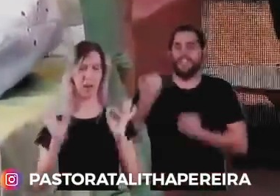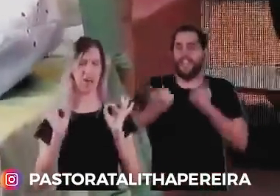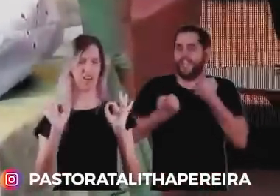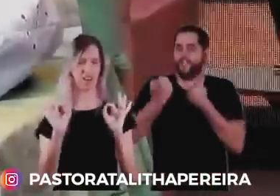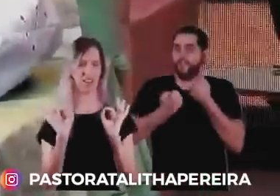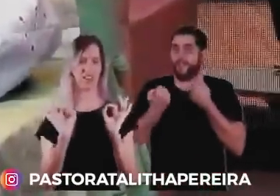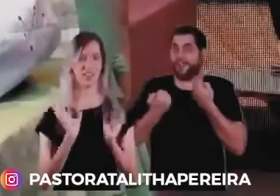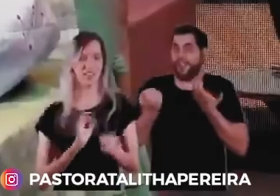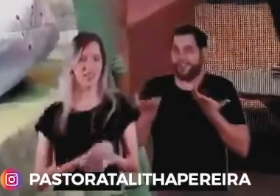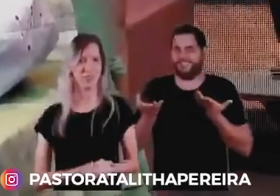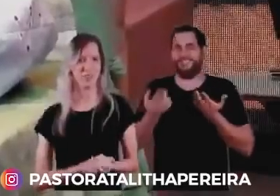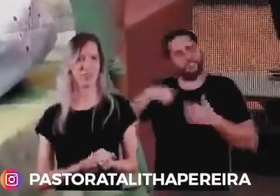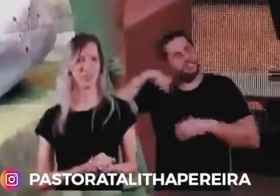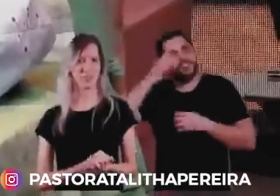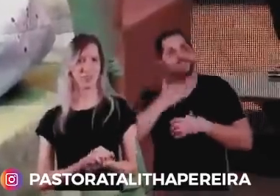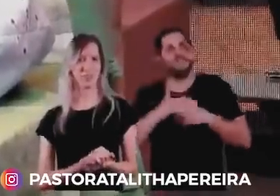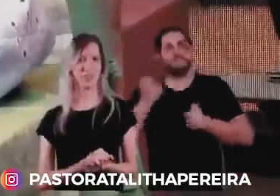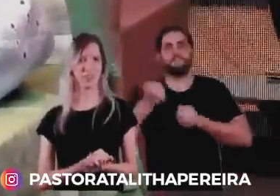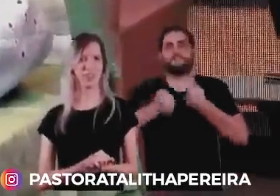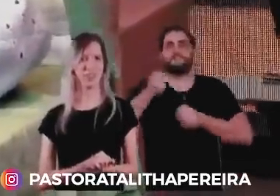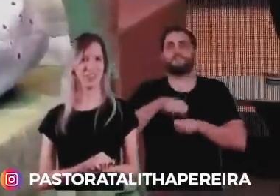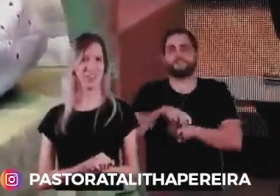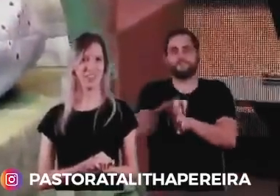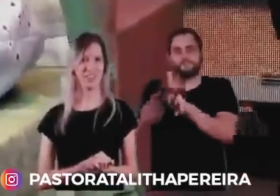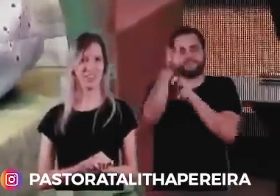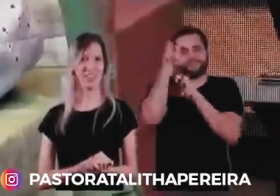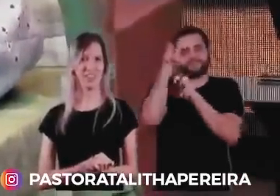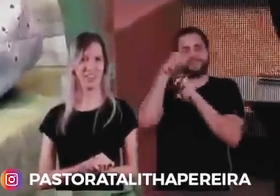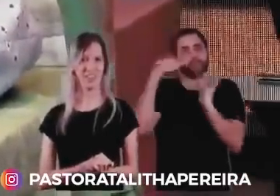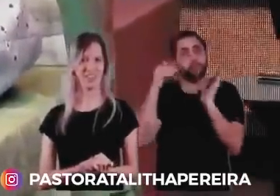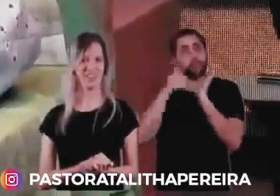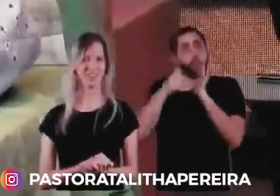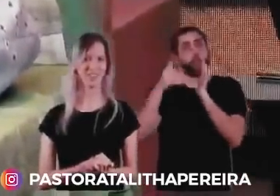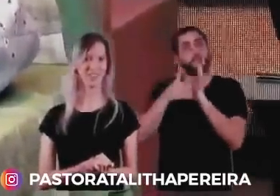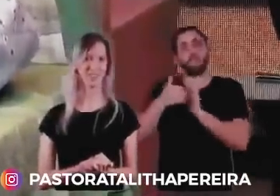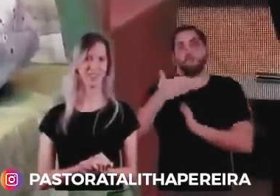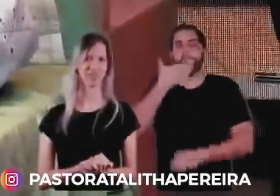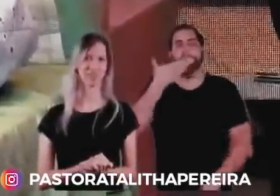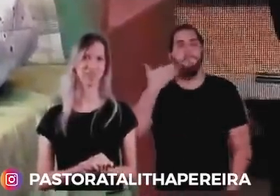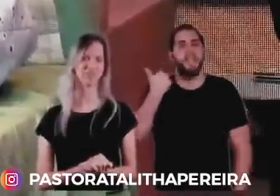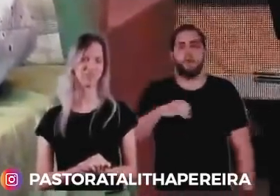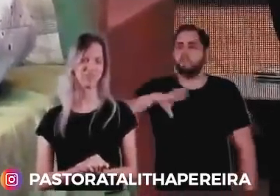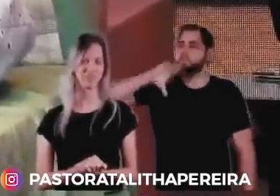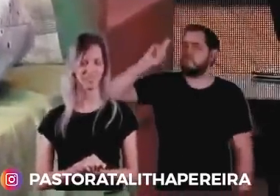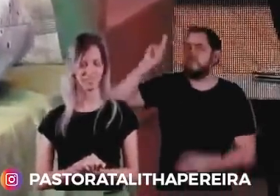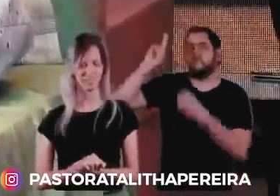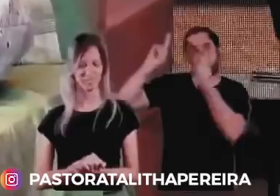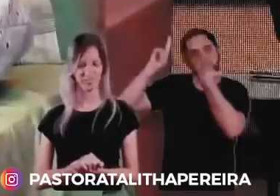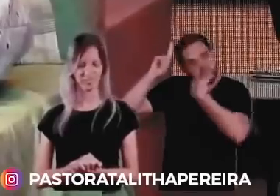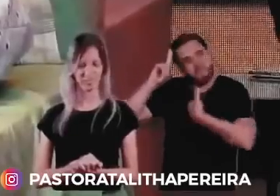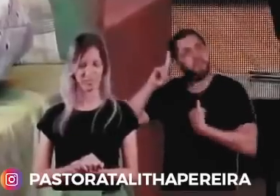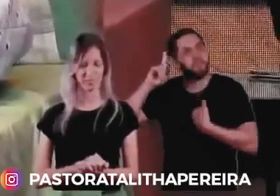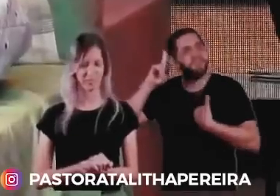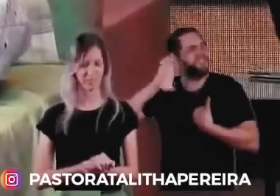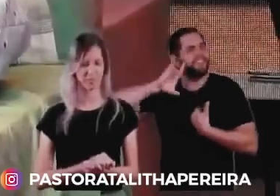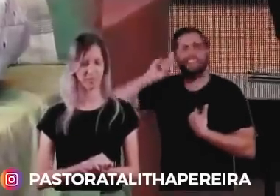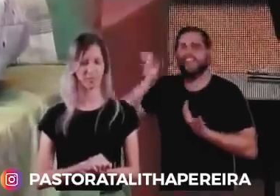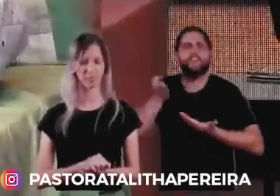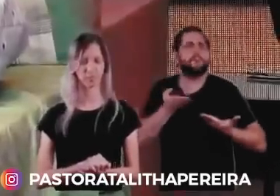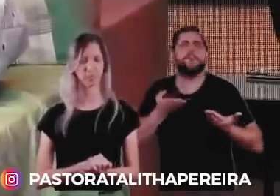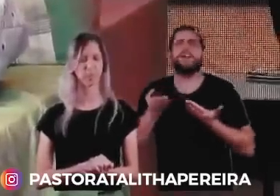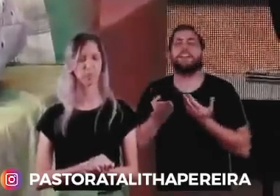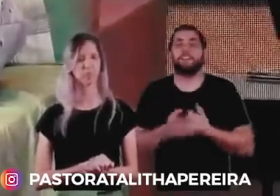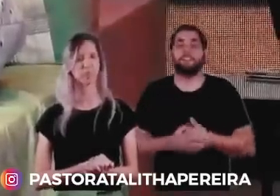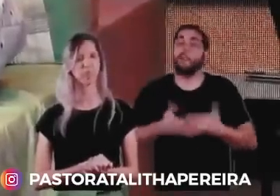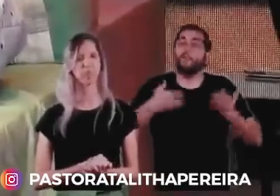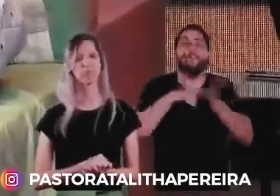Eu casei com a Ferrari, do último modelo da Ferrari. Deus foi muito bom comigo. Deus foi maravilhoso. Eu digo: e